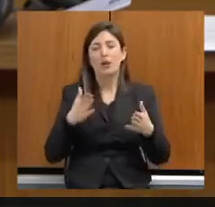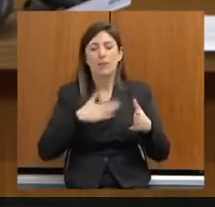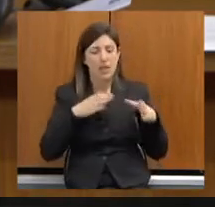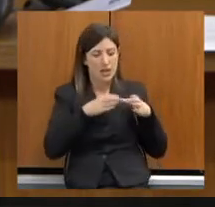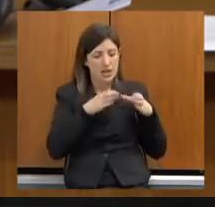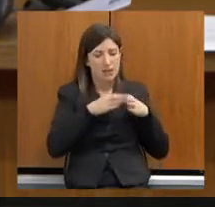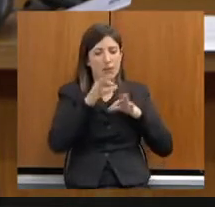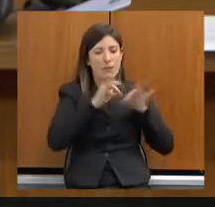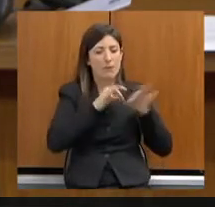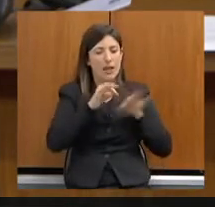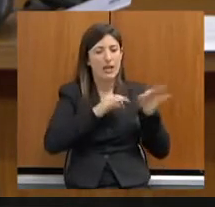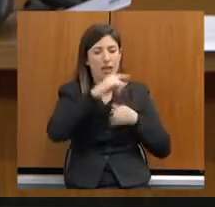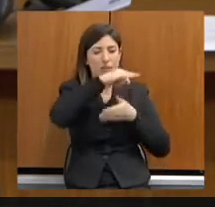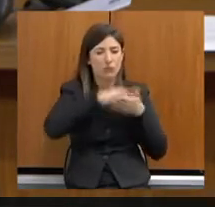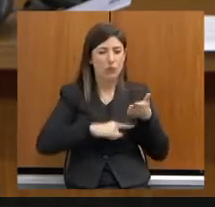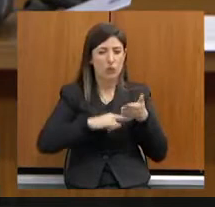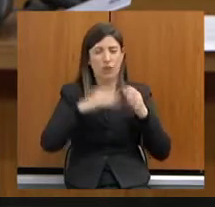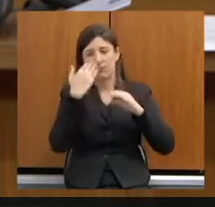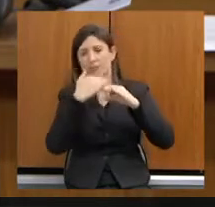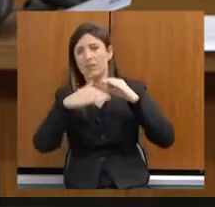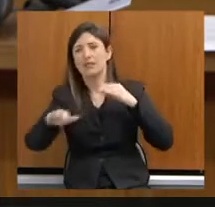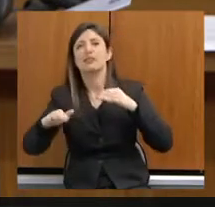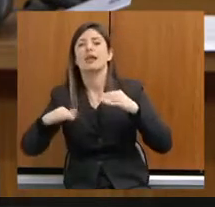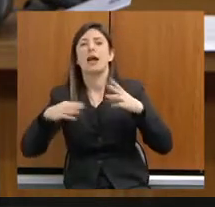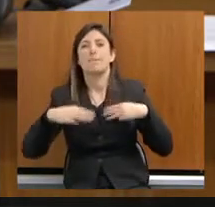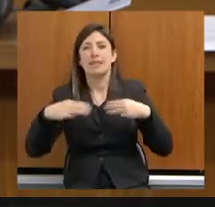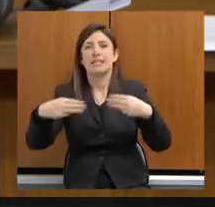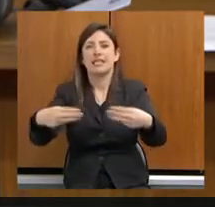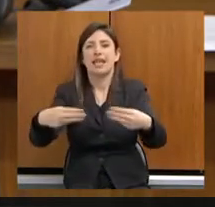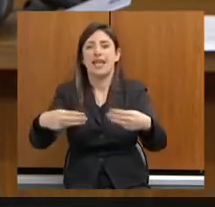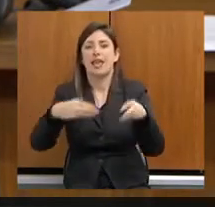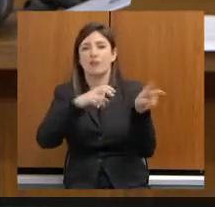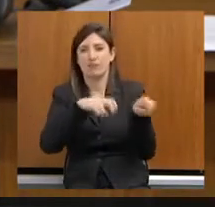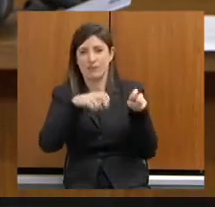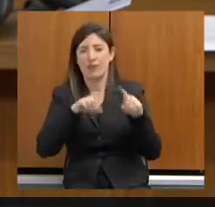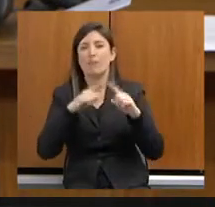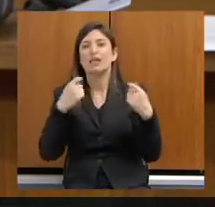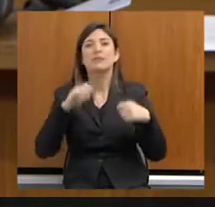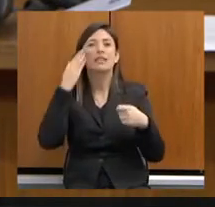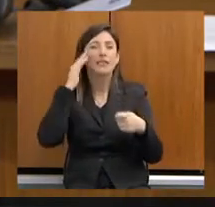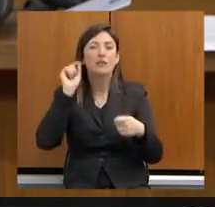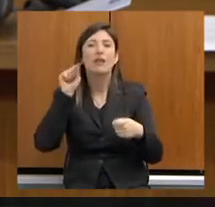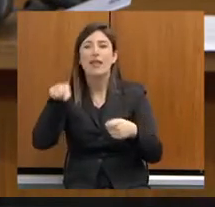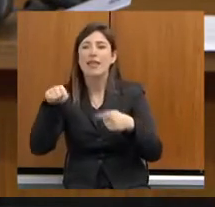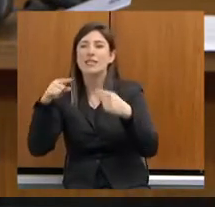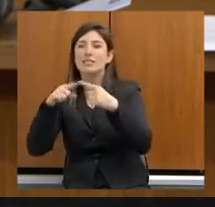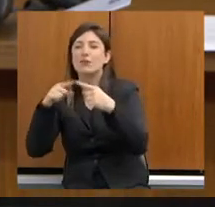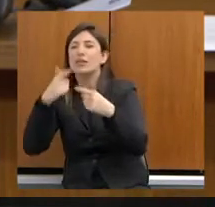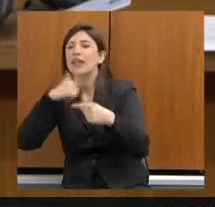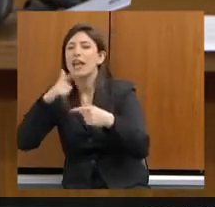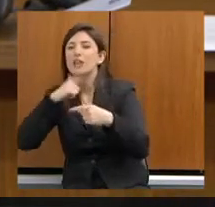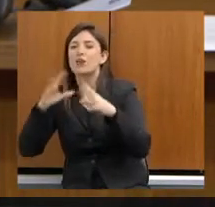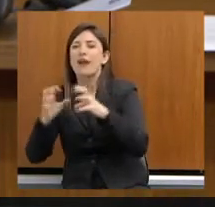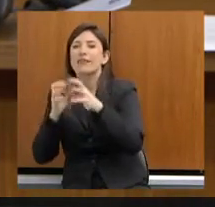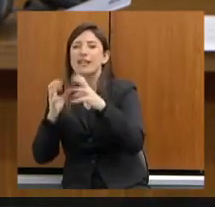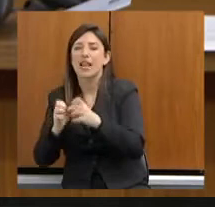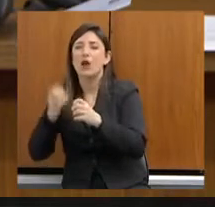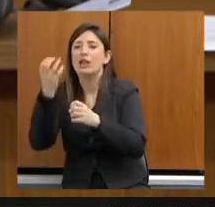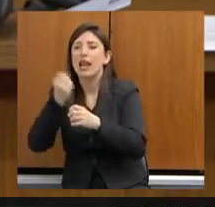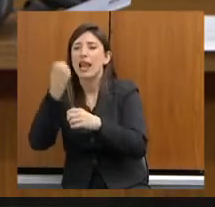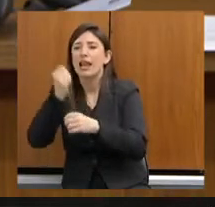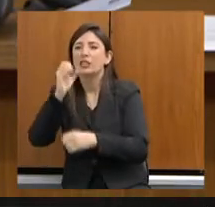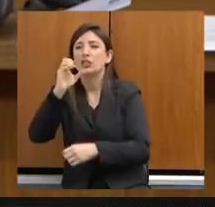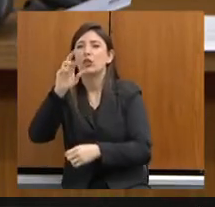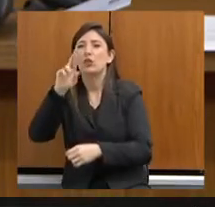enviar para o ministério O que você precisa entender em relação ao que já artesanais de leite cru é que exatamente isso